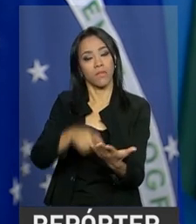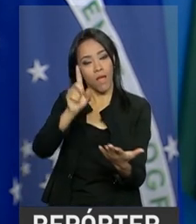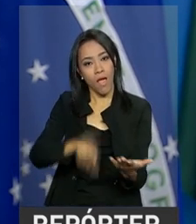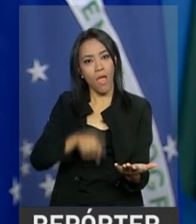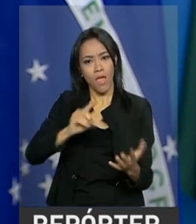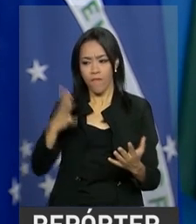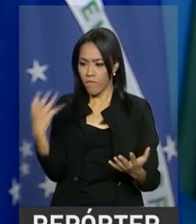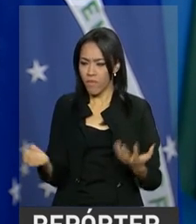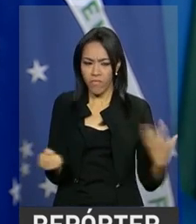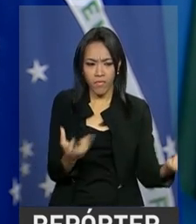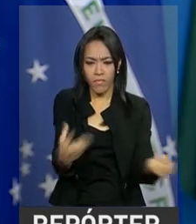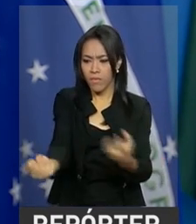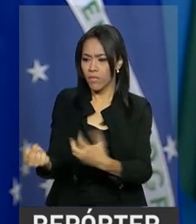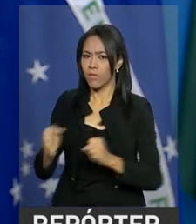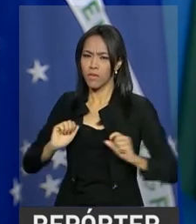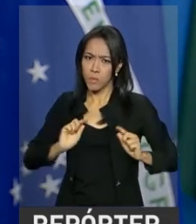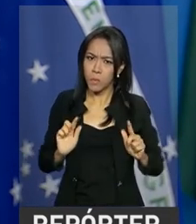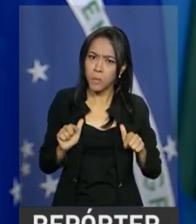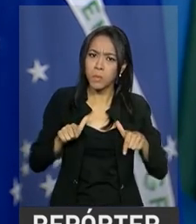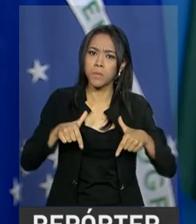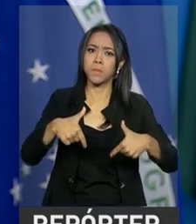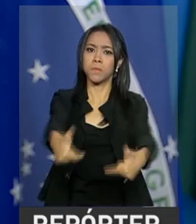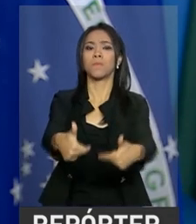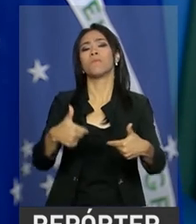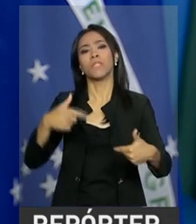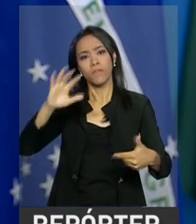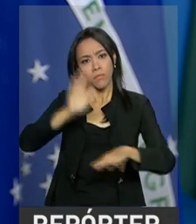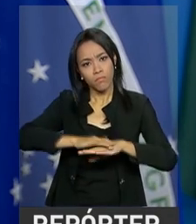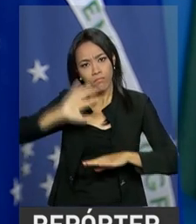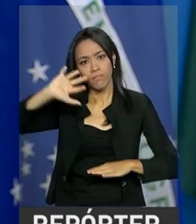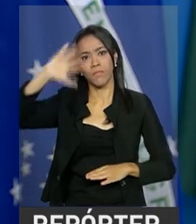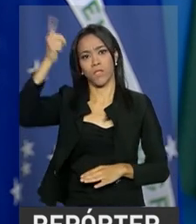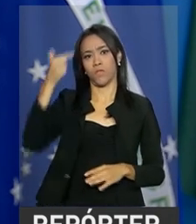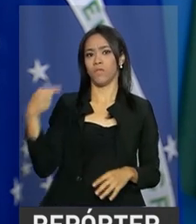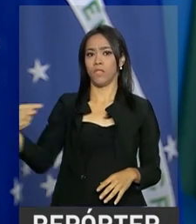unir esforços e tomar essas